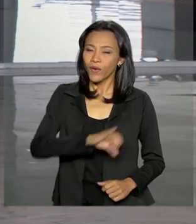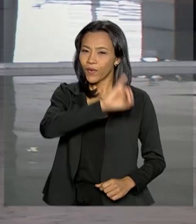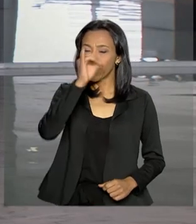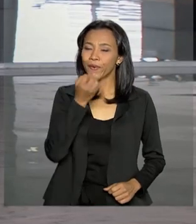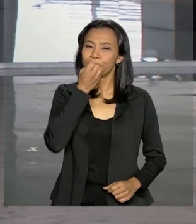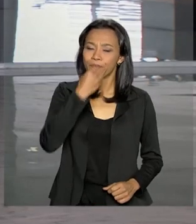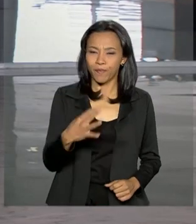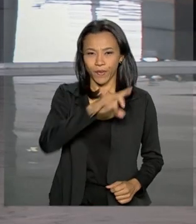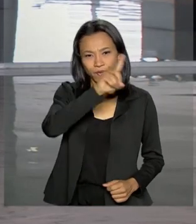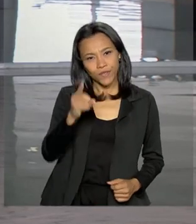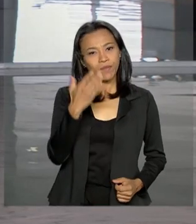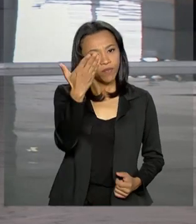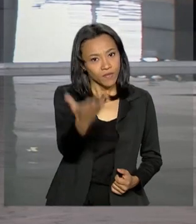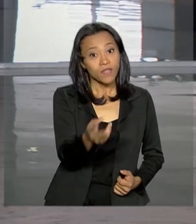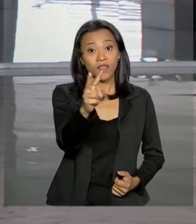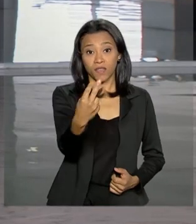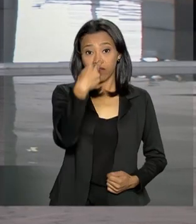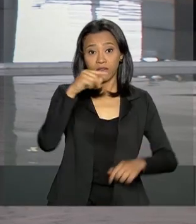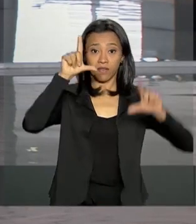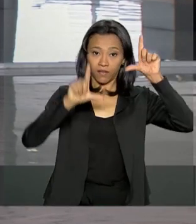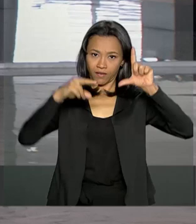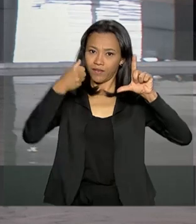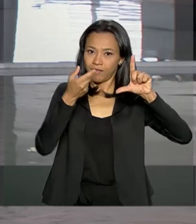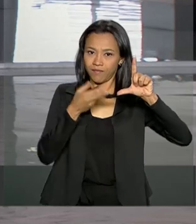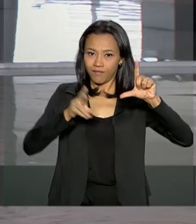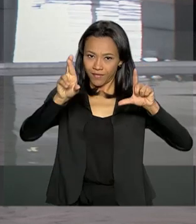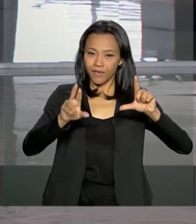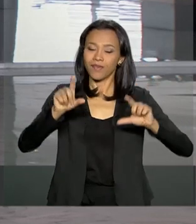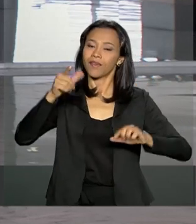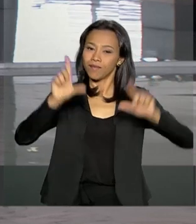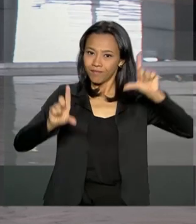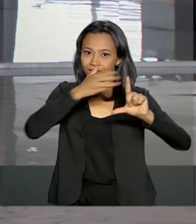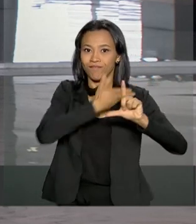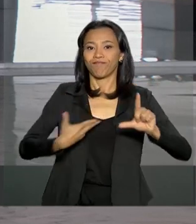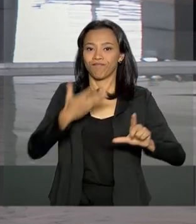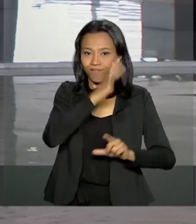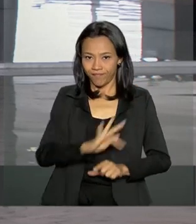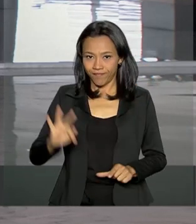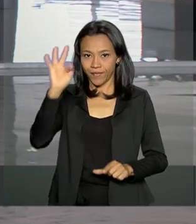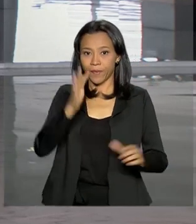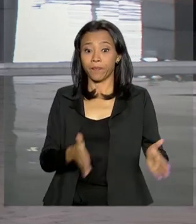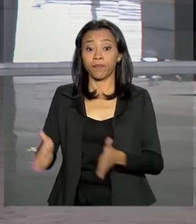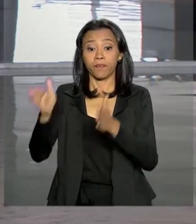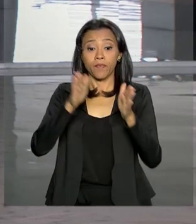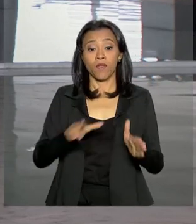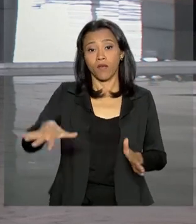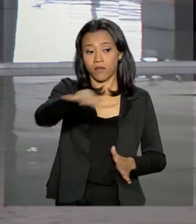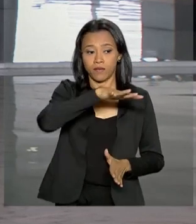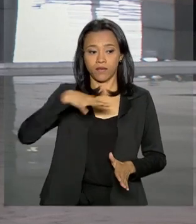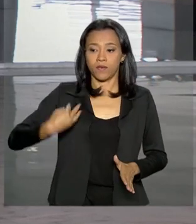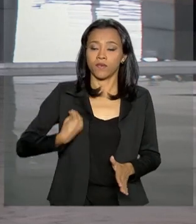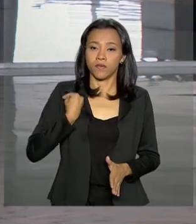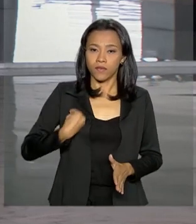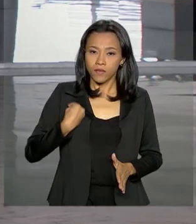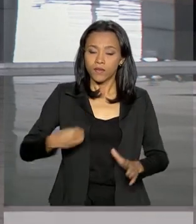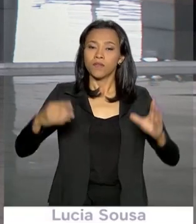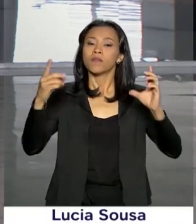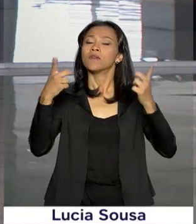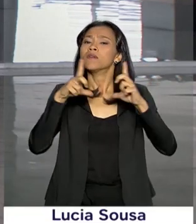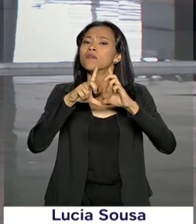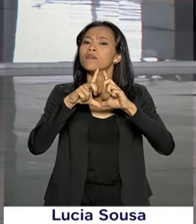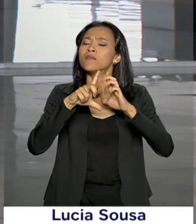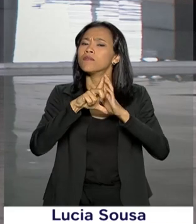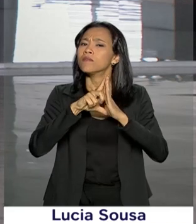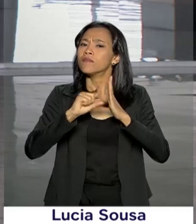Olá, bom dia para você que acompanha a NBR, a TV do Governo Federal. Eu estou no Palácio do Planalto, mas o destaque de